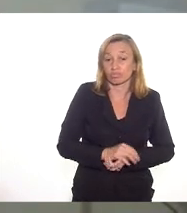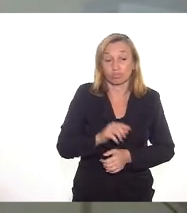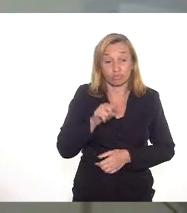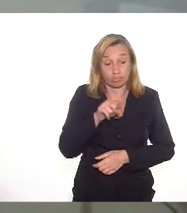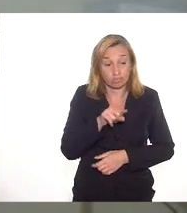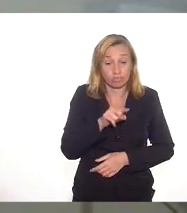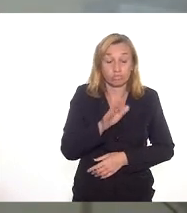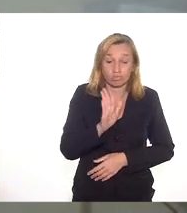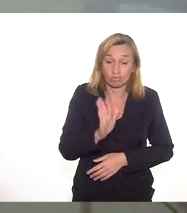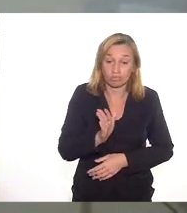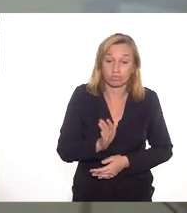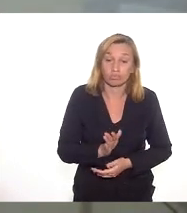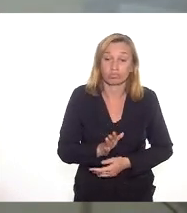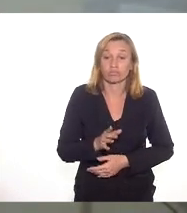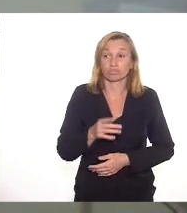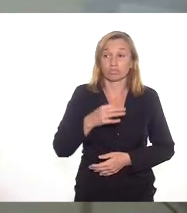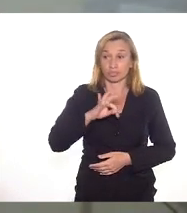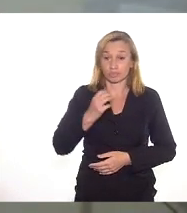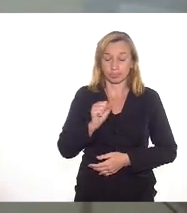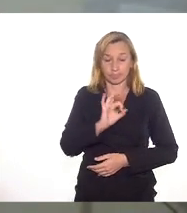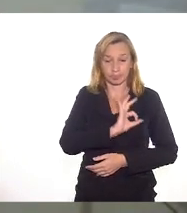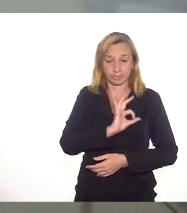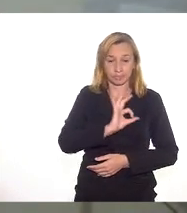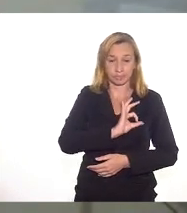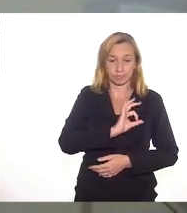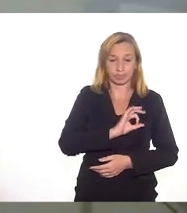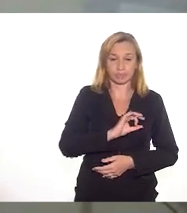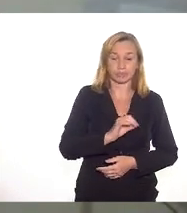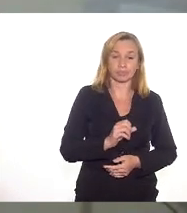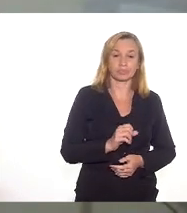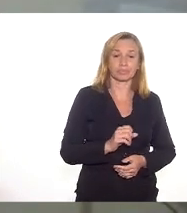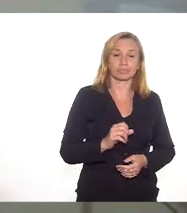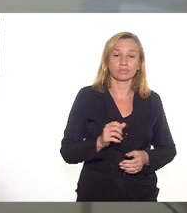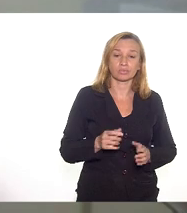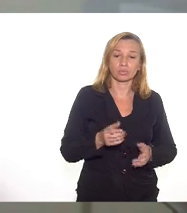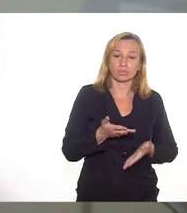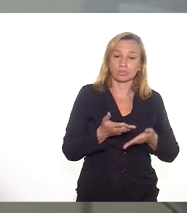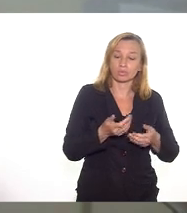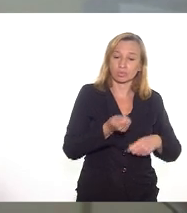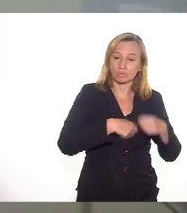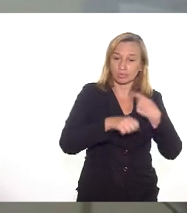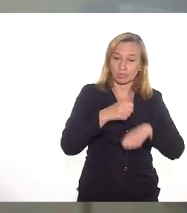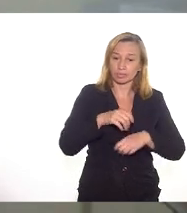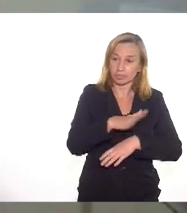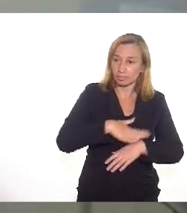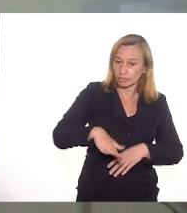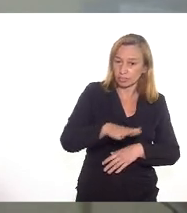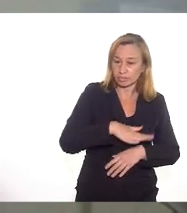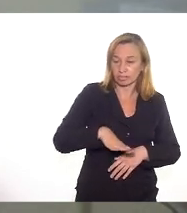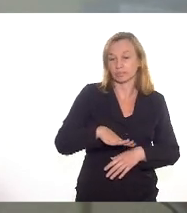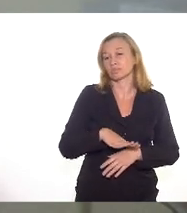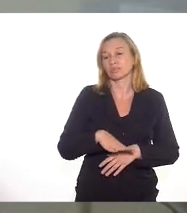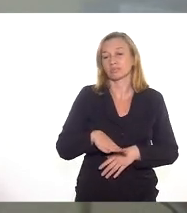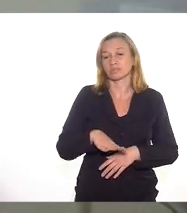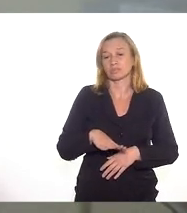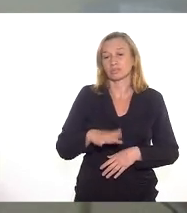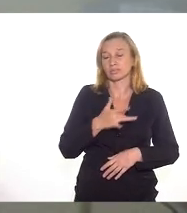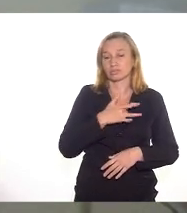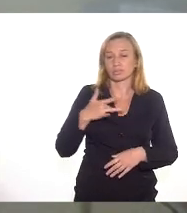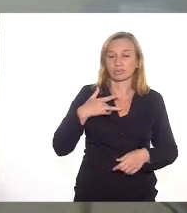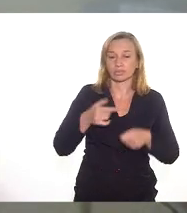por exemplo, deputada Marta Rocha, comandando a máquina da saúde, não houve controle nenhum. E